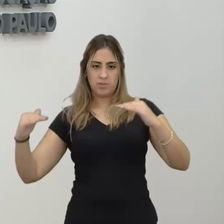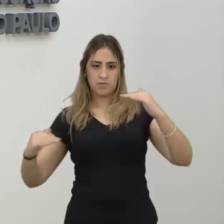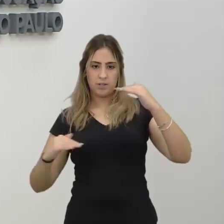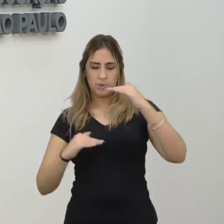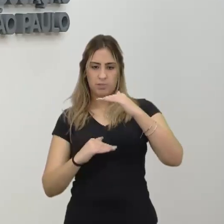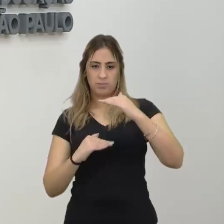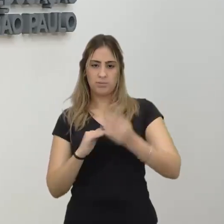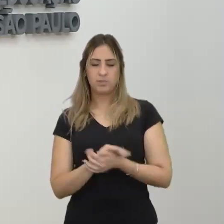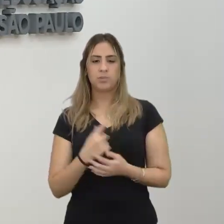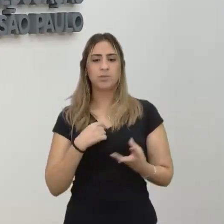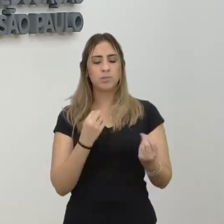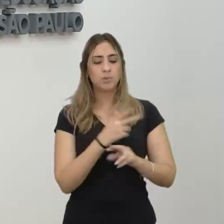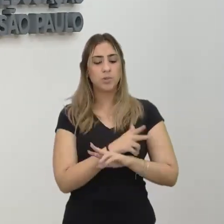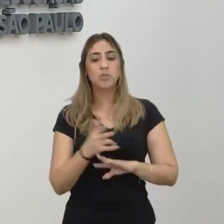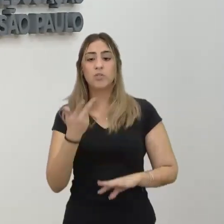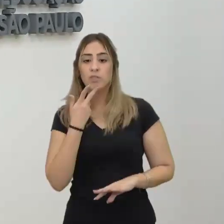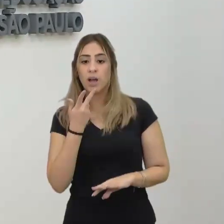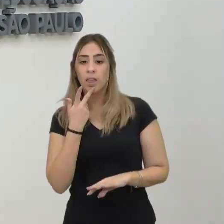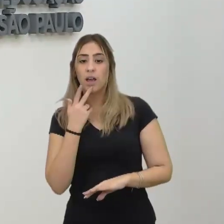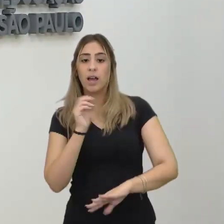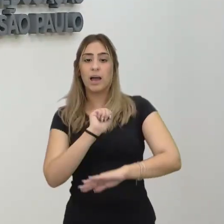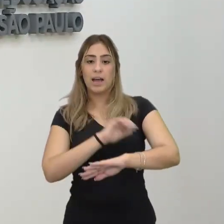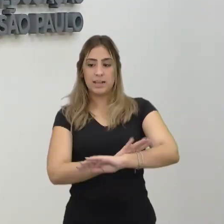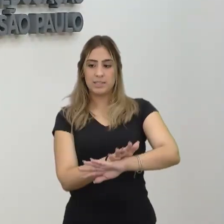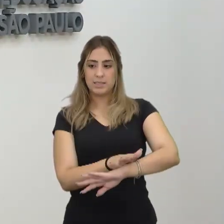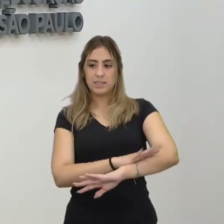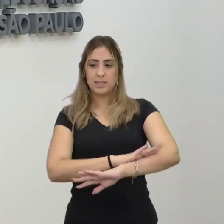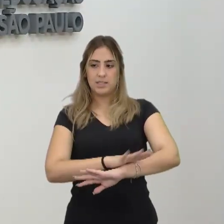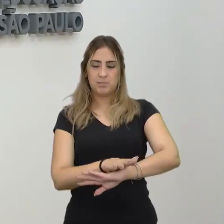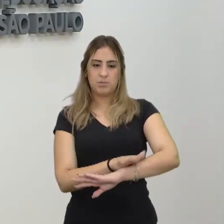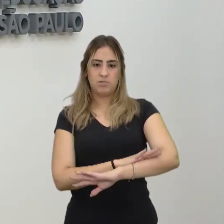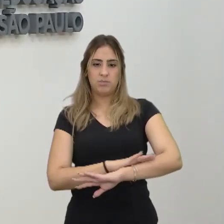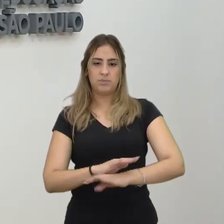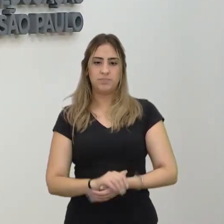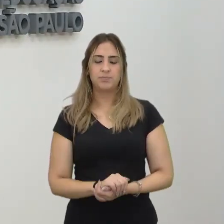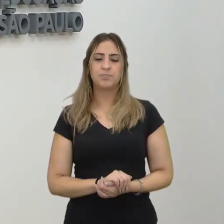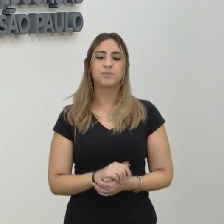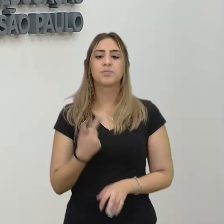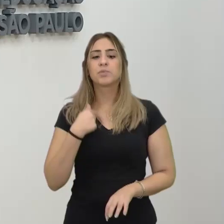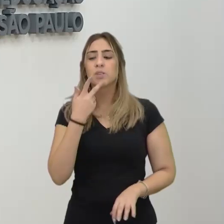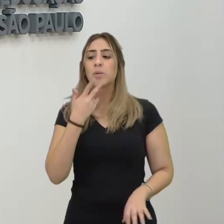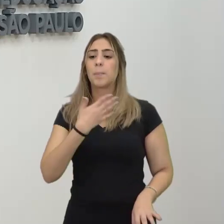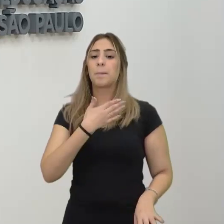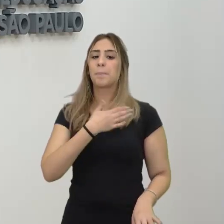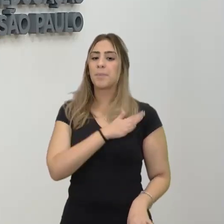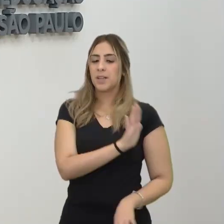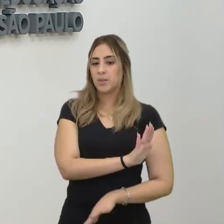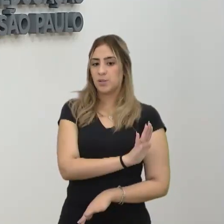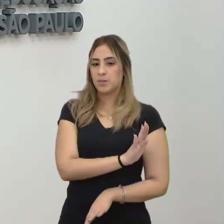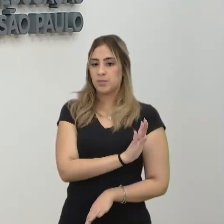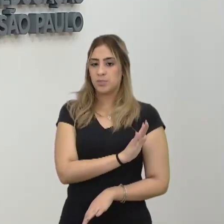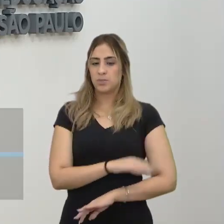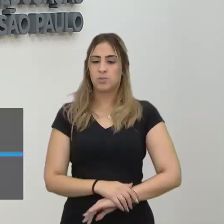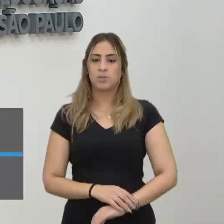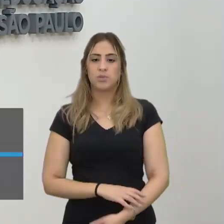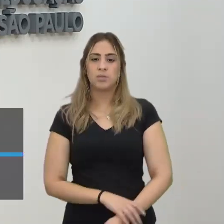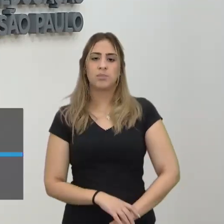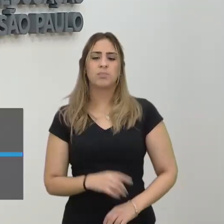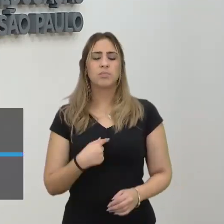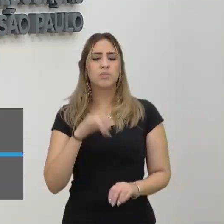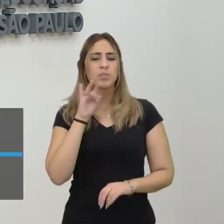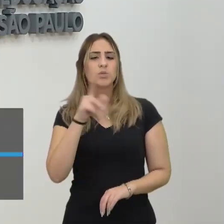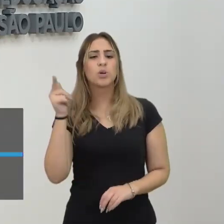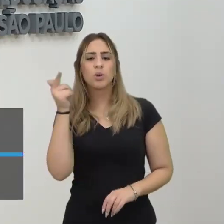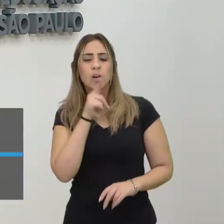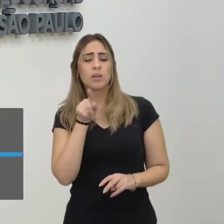Gente, muito se fala em racismo. A gente precisa aqui trazer um conceito, porque o racismo, ele só ganhou